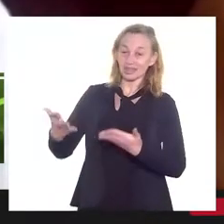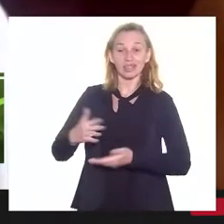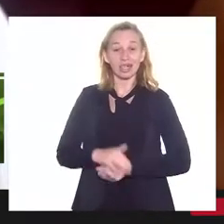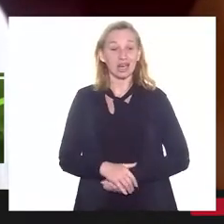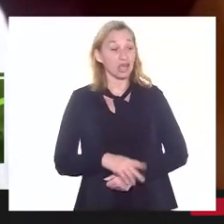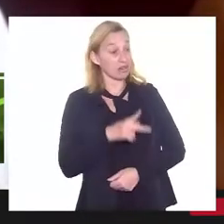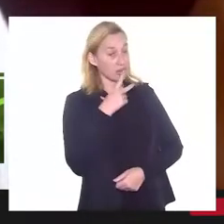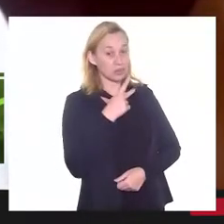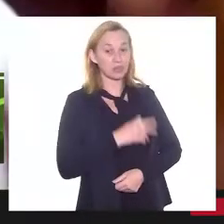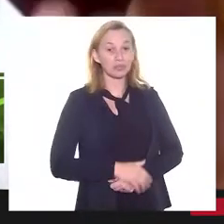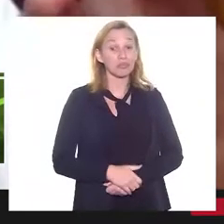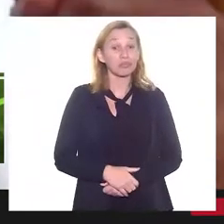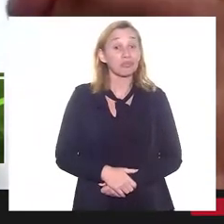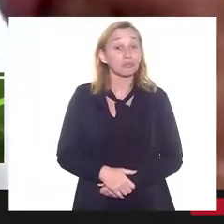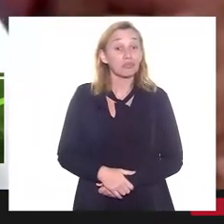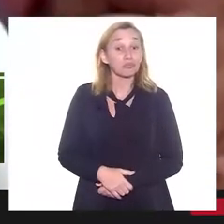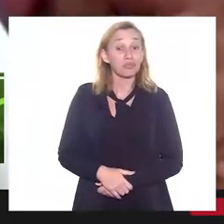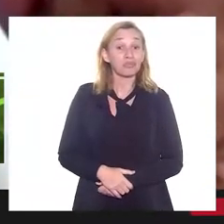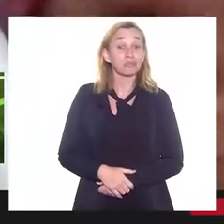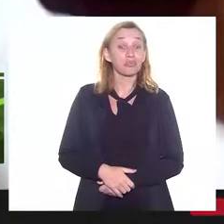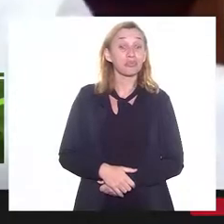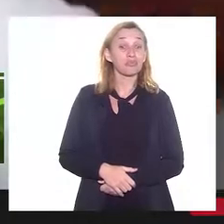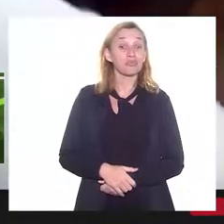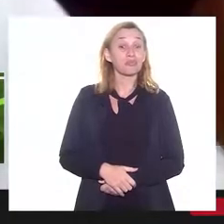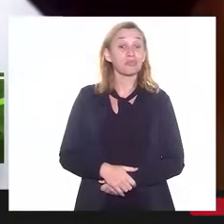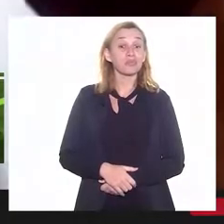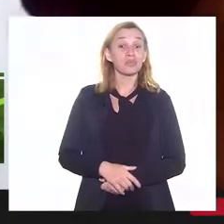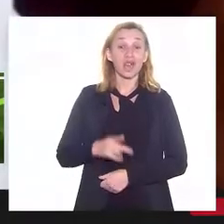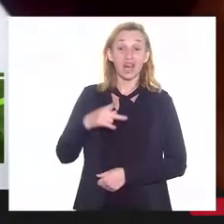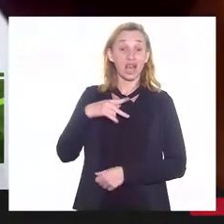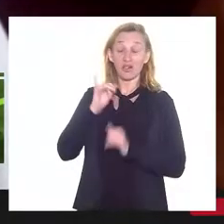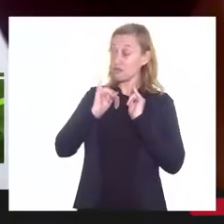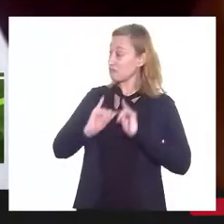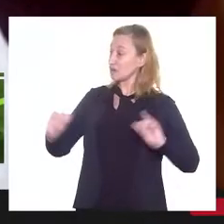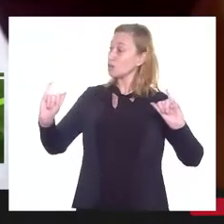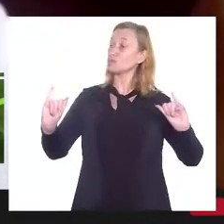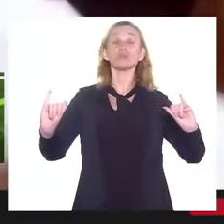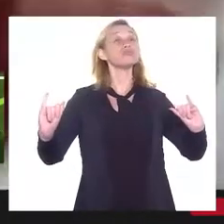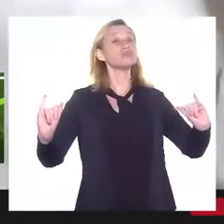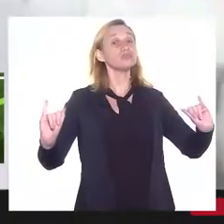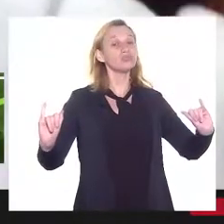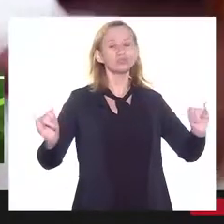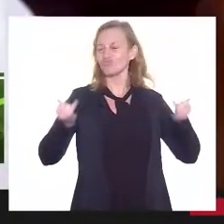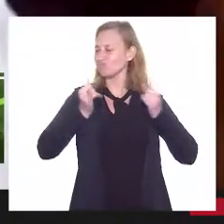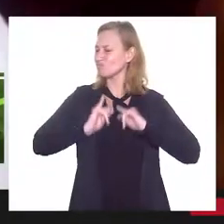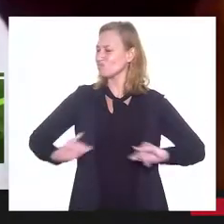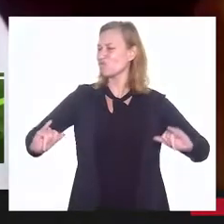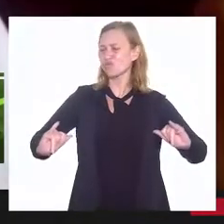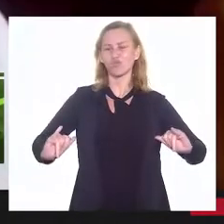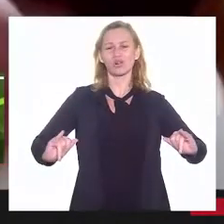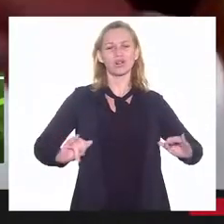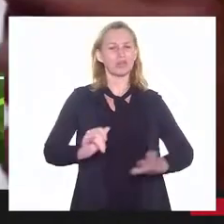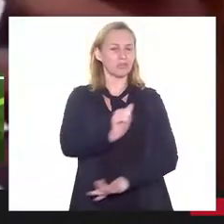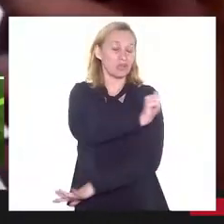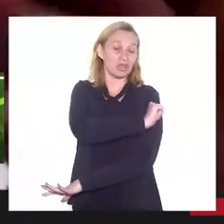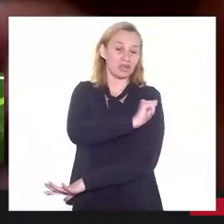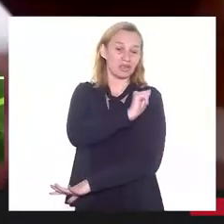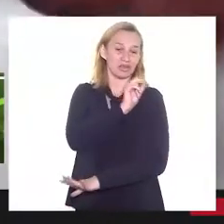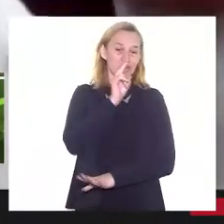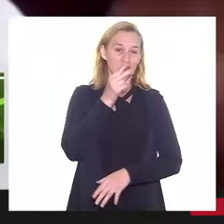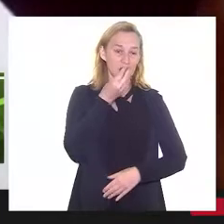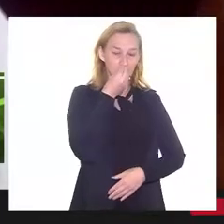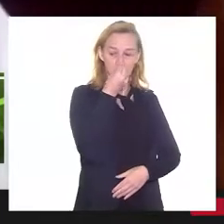disse para mim a TIM ela declarou que não para mim falou para turma dela virou as